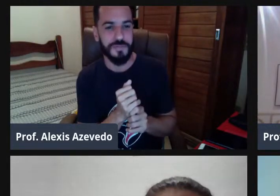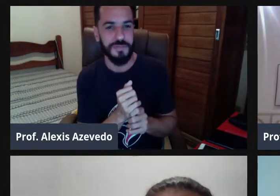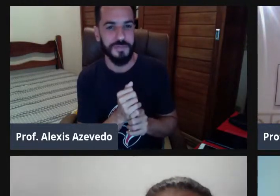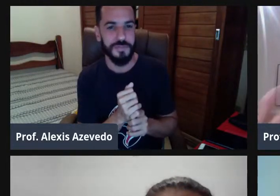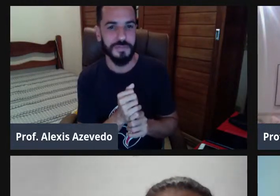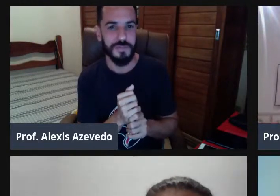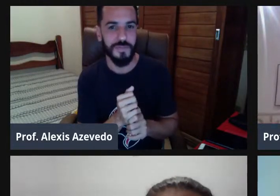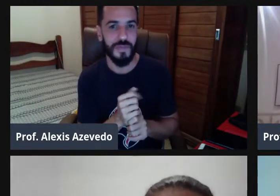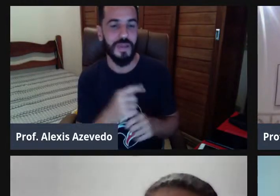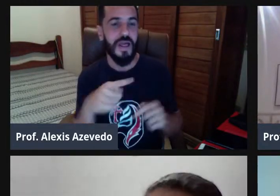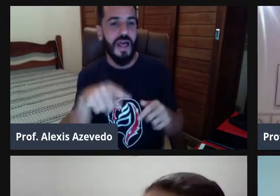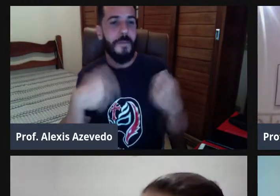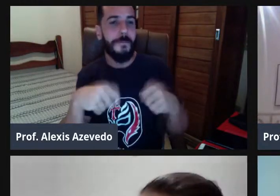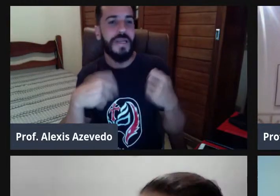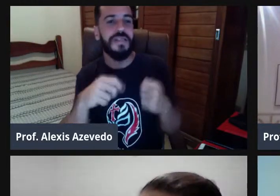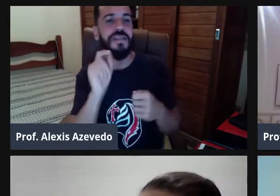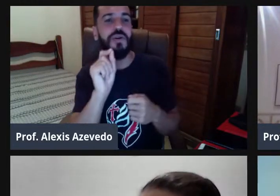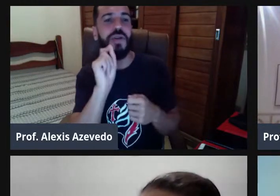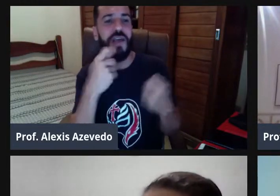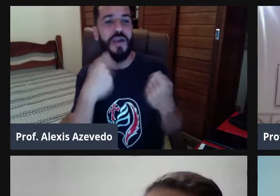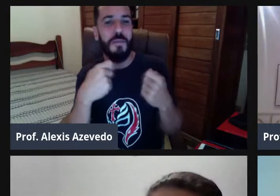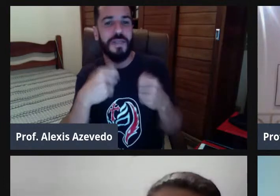um divulgador,